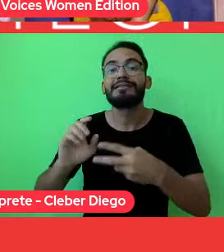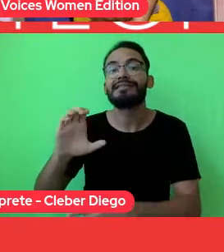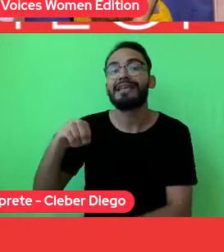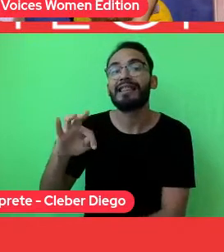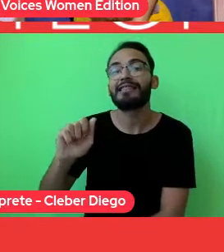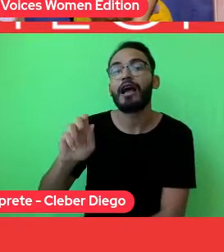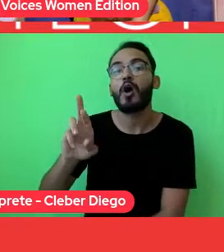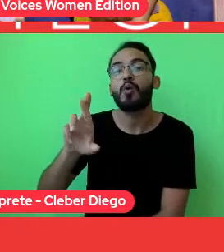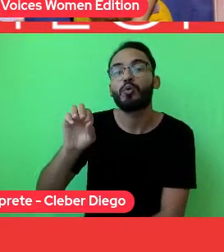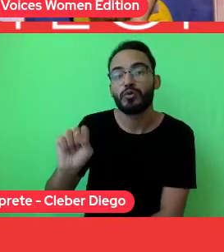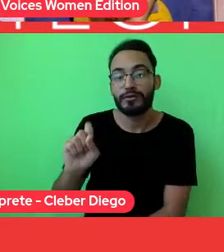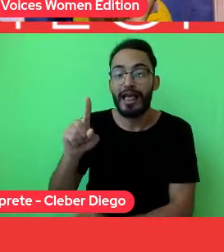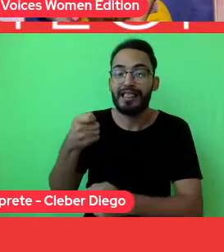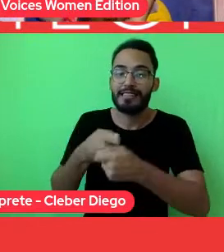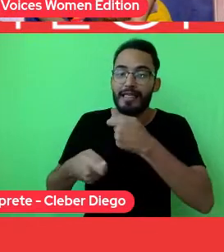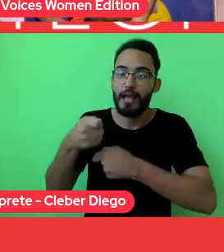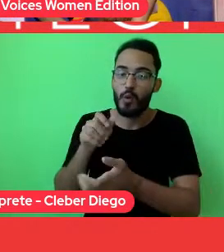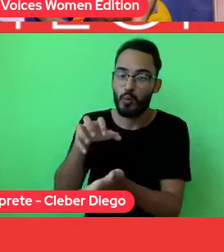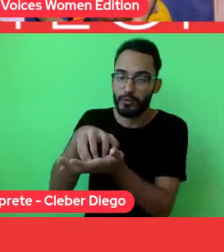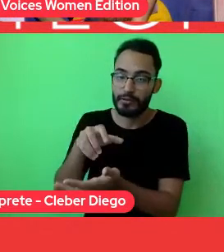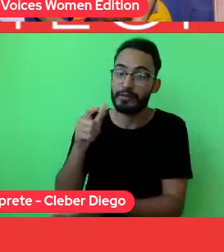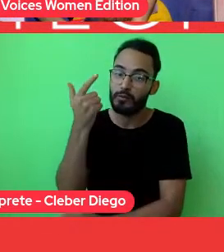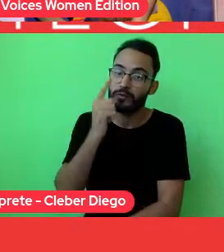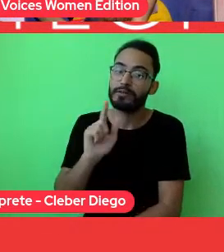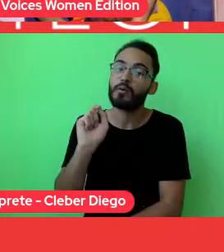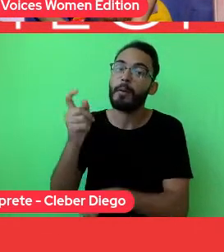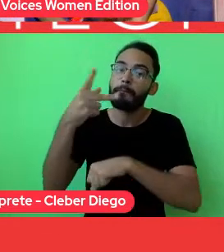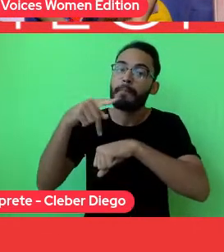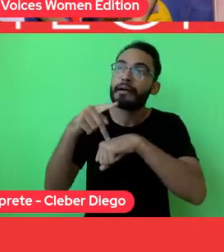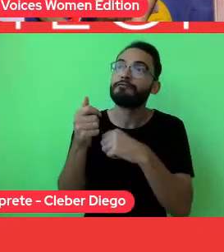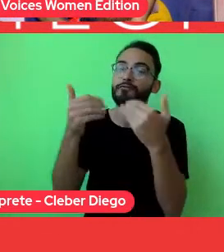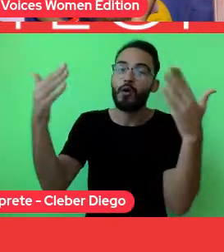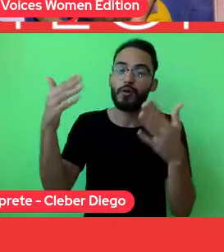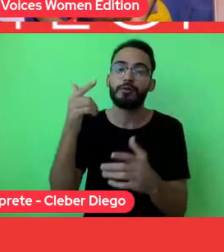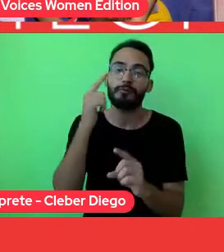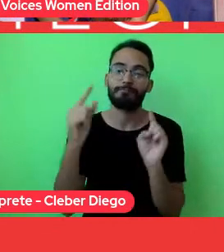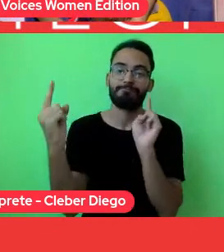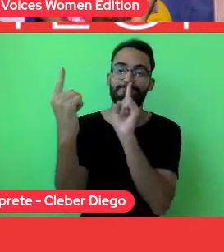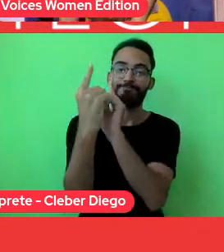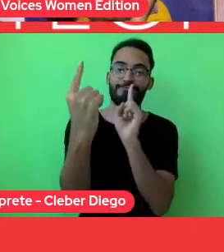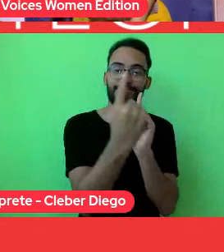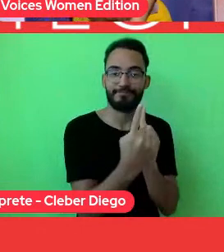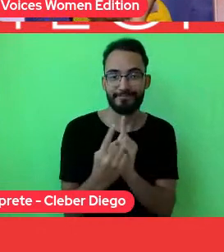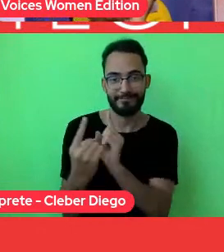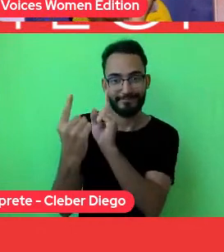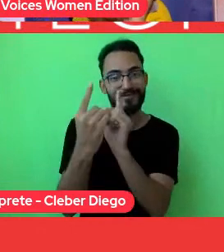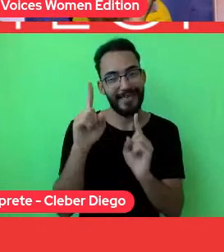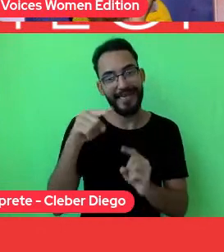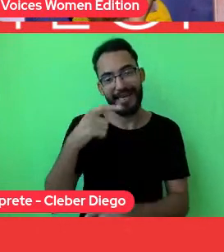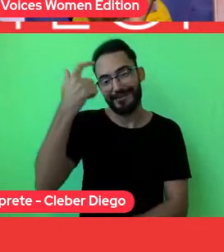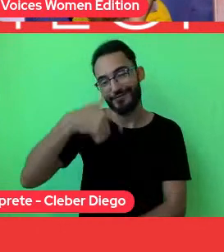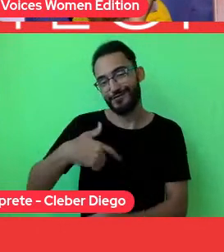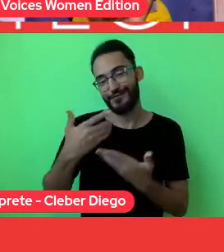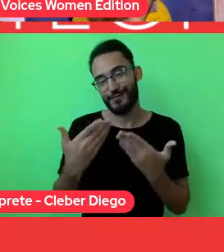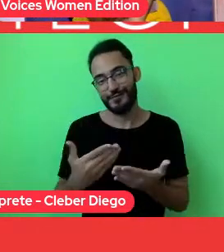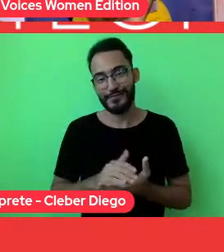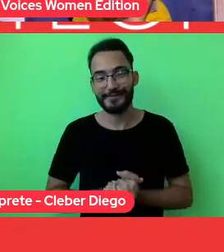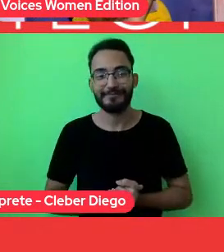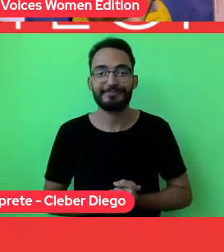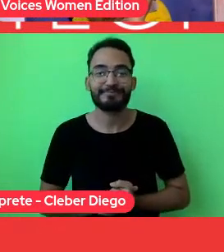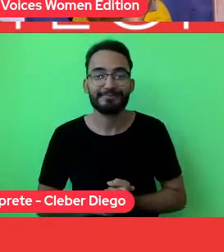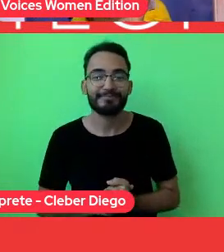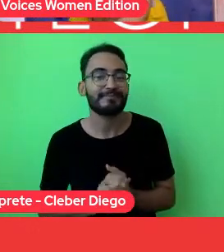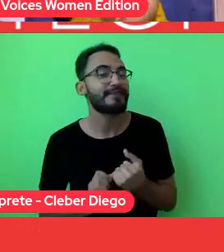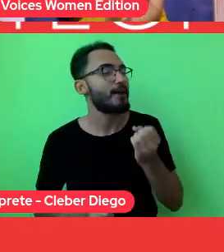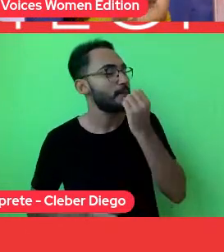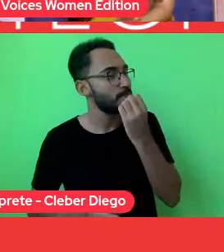das unidades de negócio que atendem nossos clientes internacionais, né? Então, isso é um pouquinho de mim. Muito